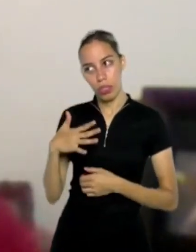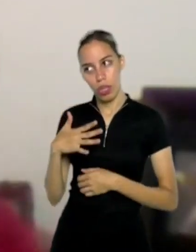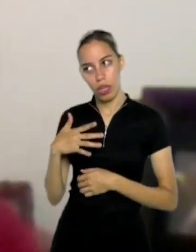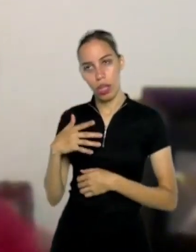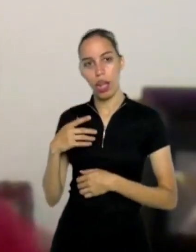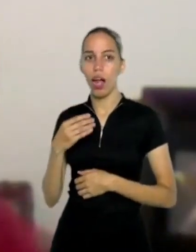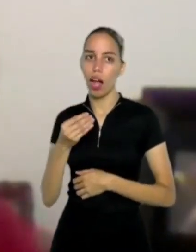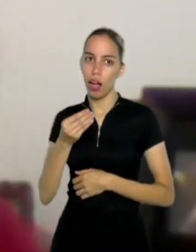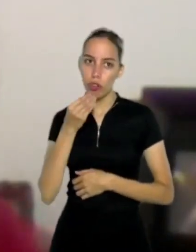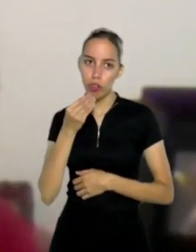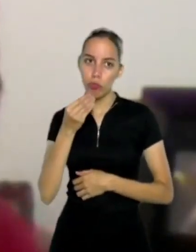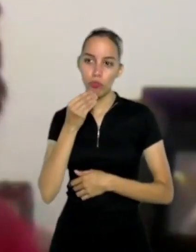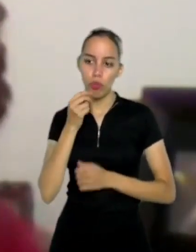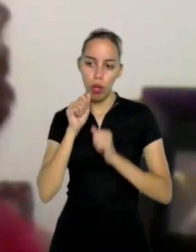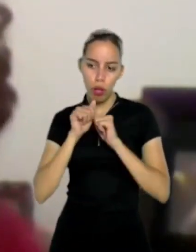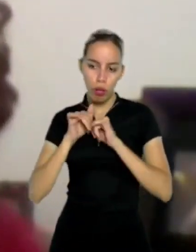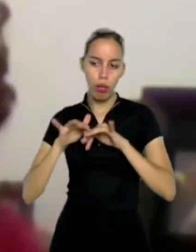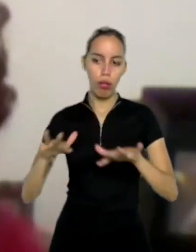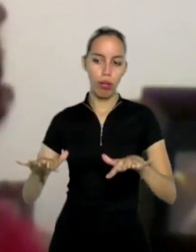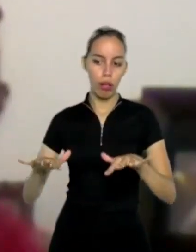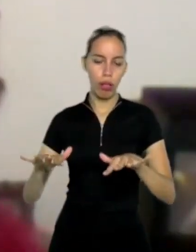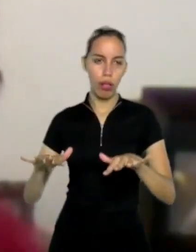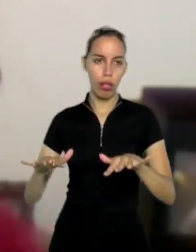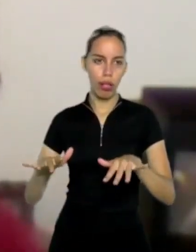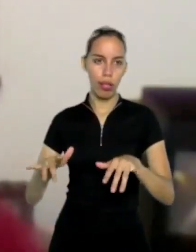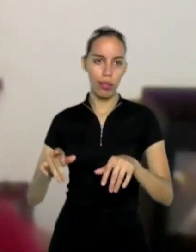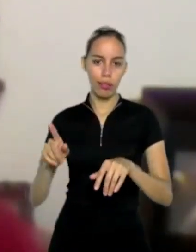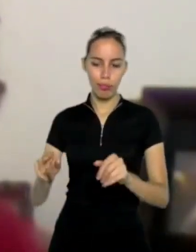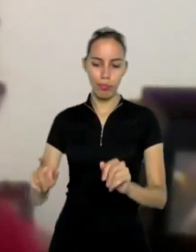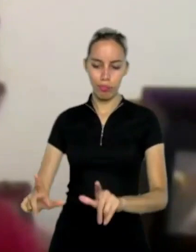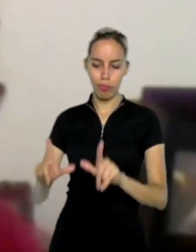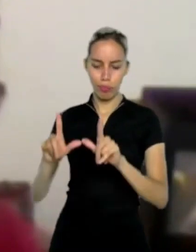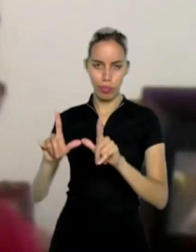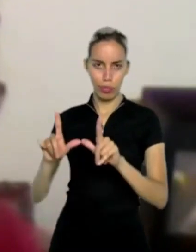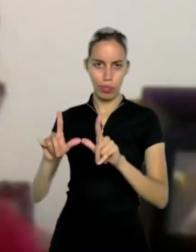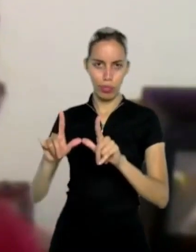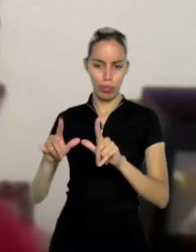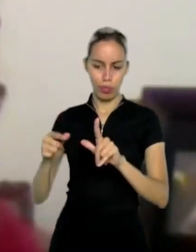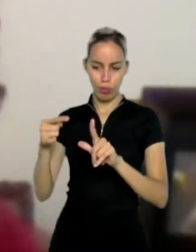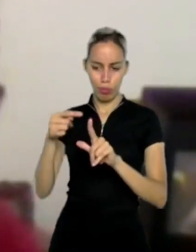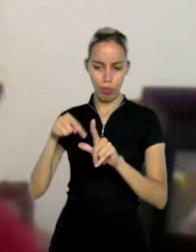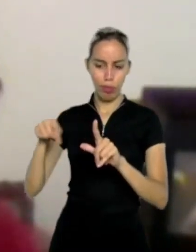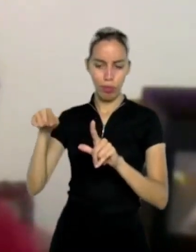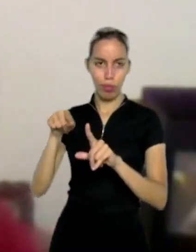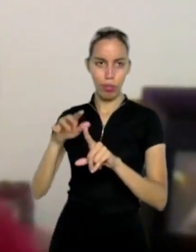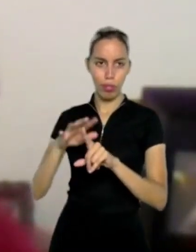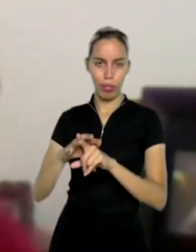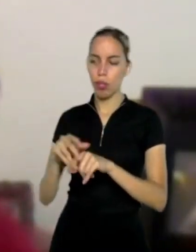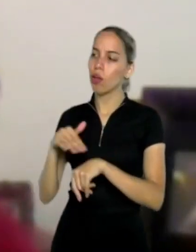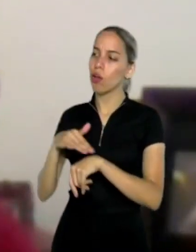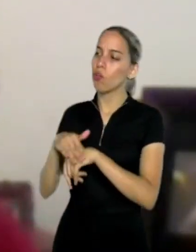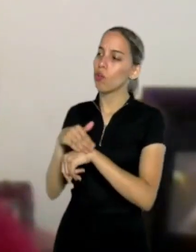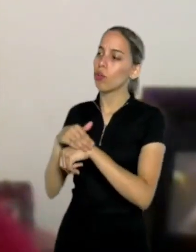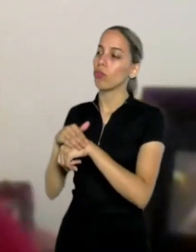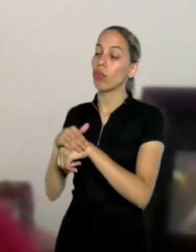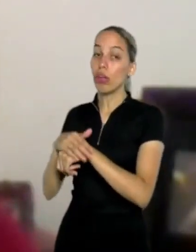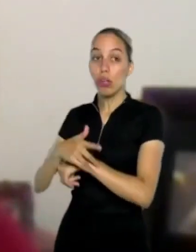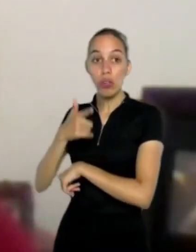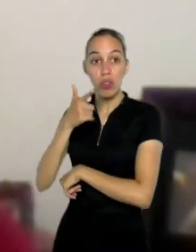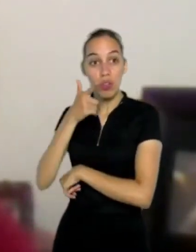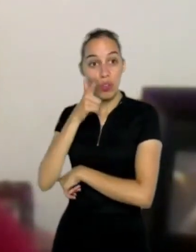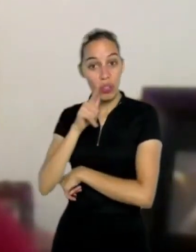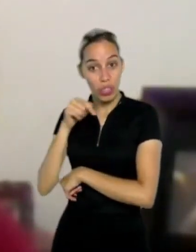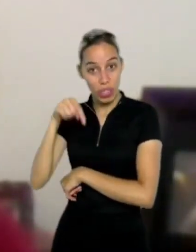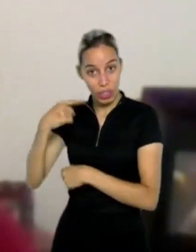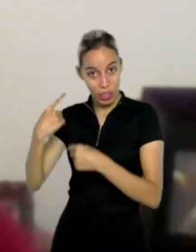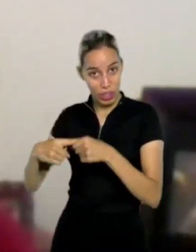gente publica, né? Com esse formato." Aí eu conversei com o Daniel e tal, e consegui aqui na